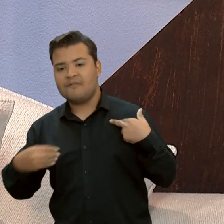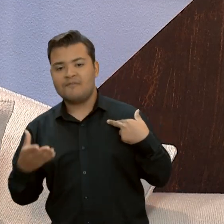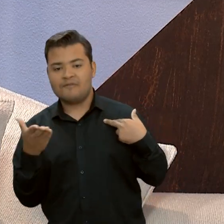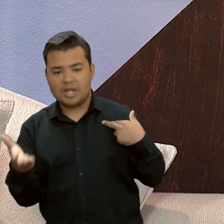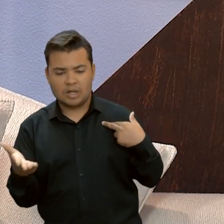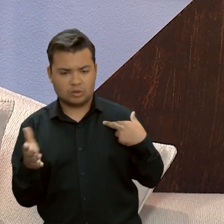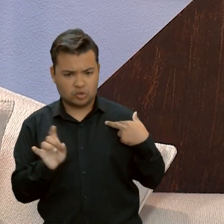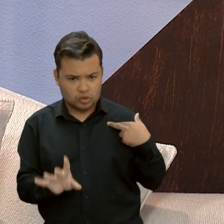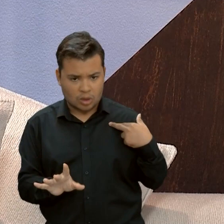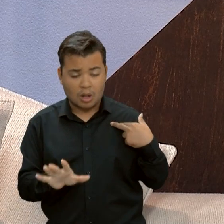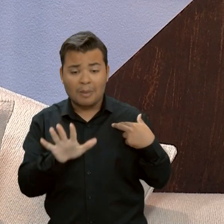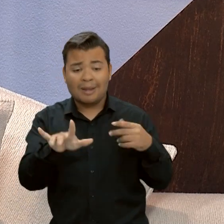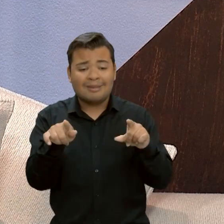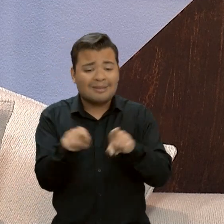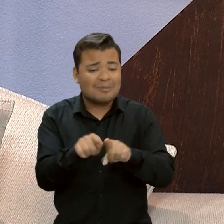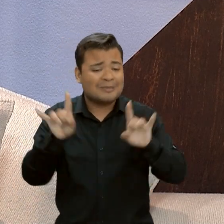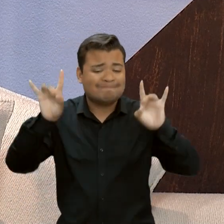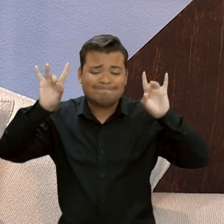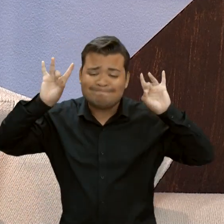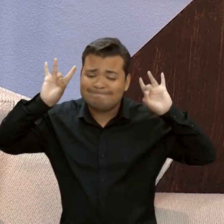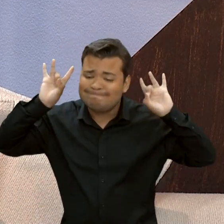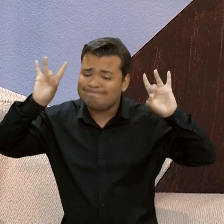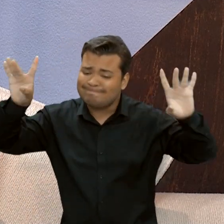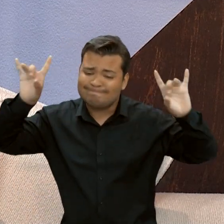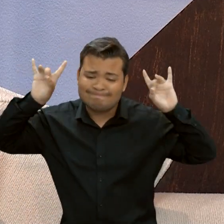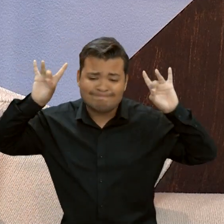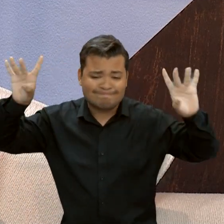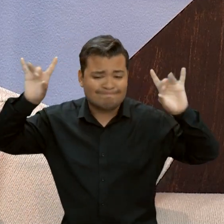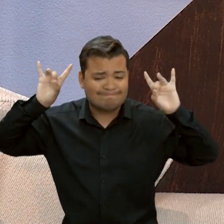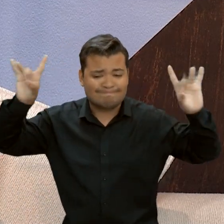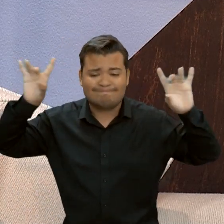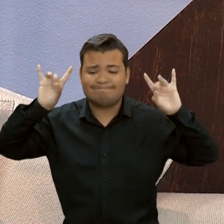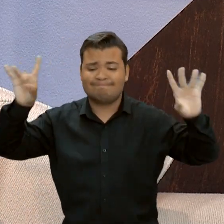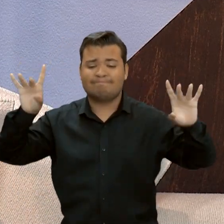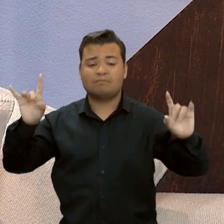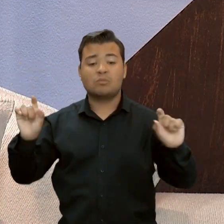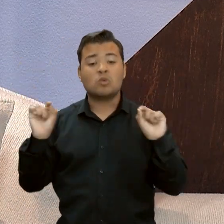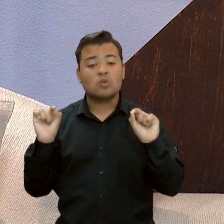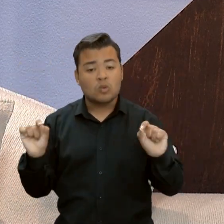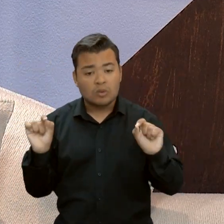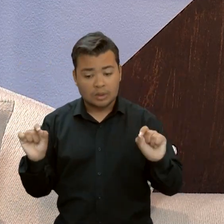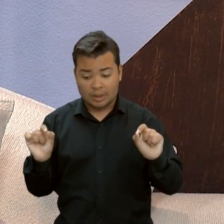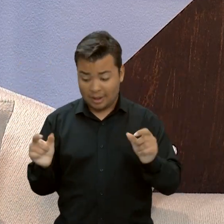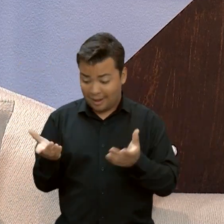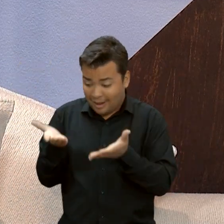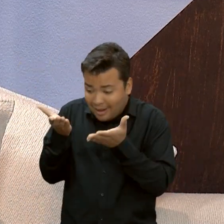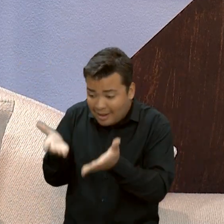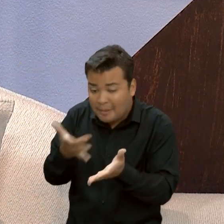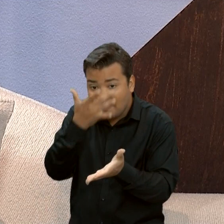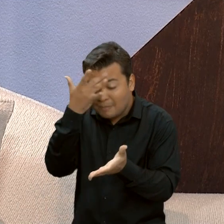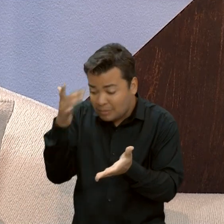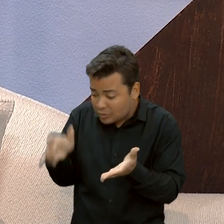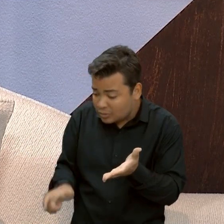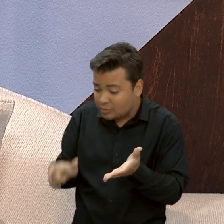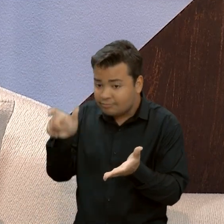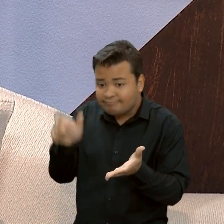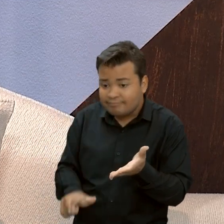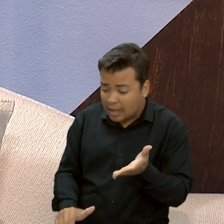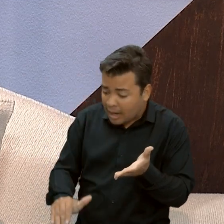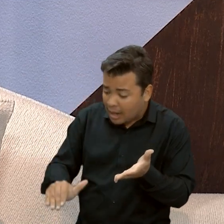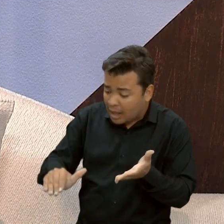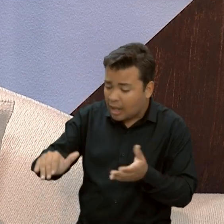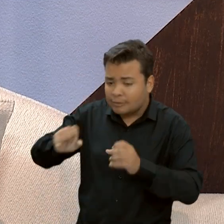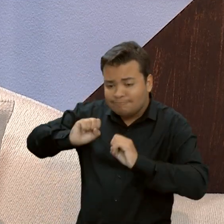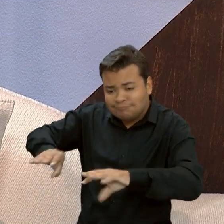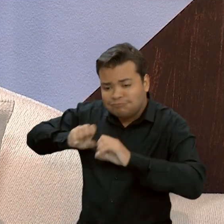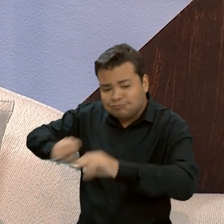um privilégio, o privilégio de você formar uma pessoa. Que valores, o que você quer que